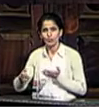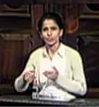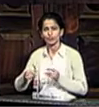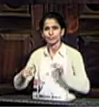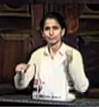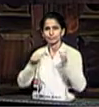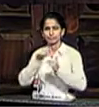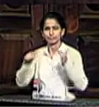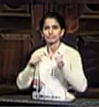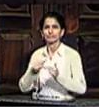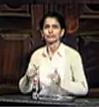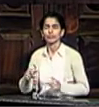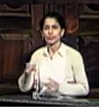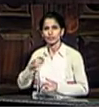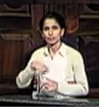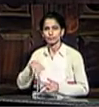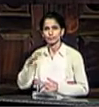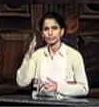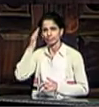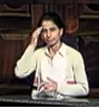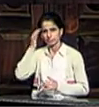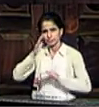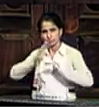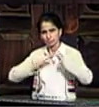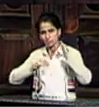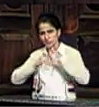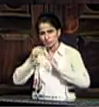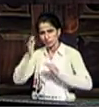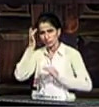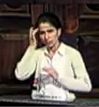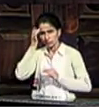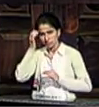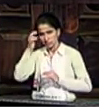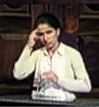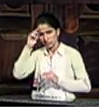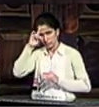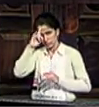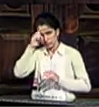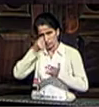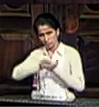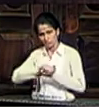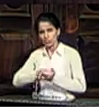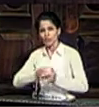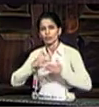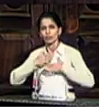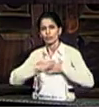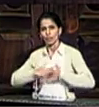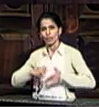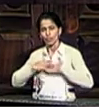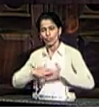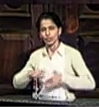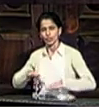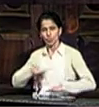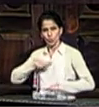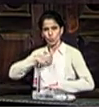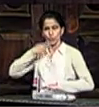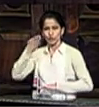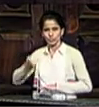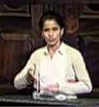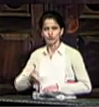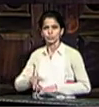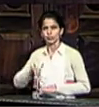nossa capacidade de decidir com serenidade, decidir com coragem